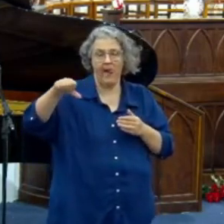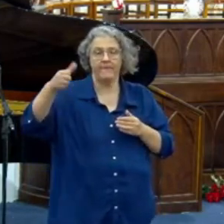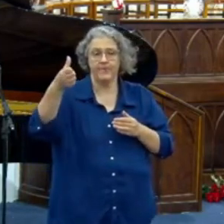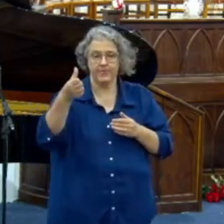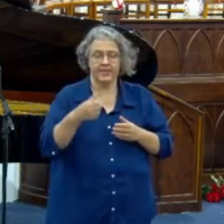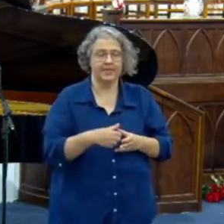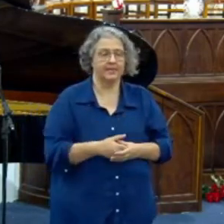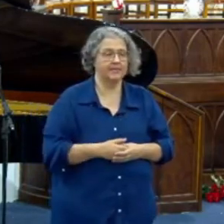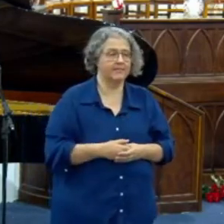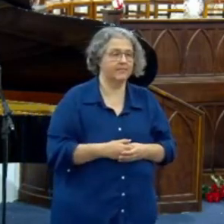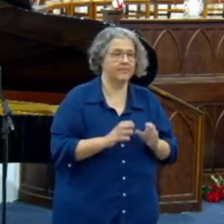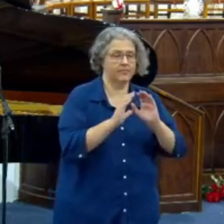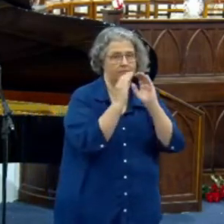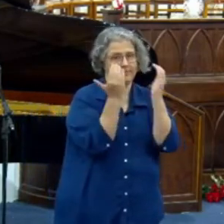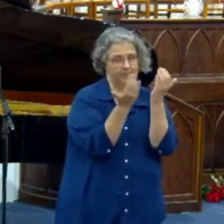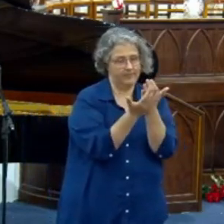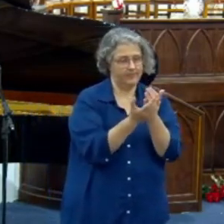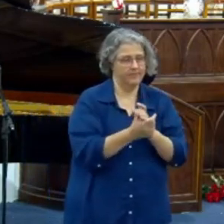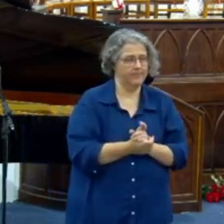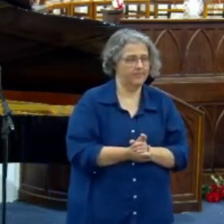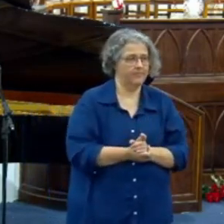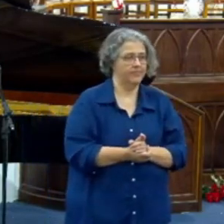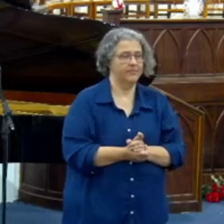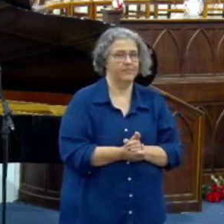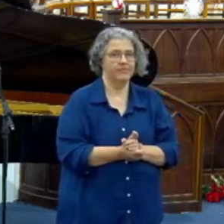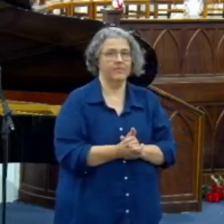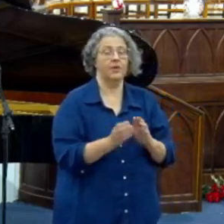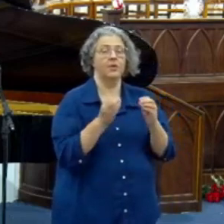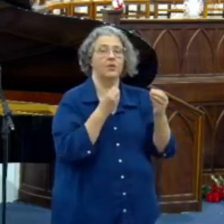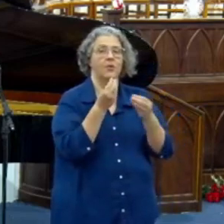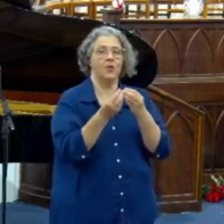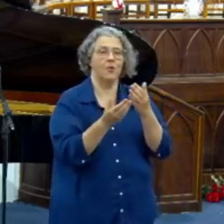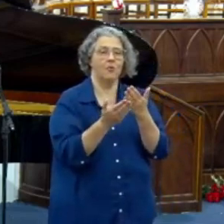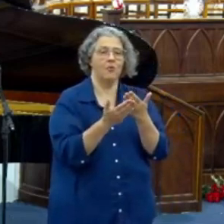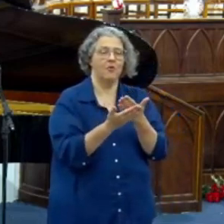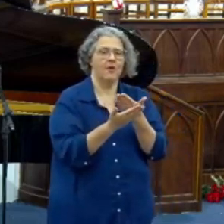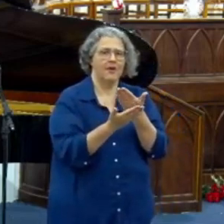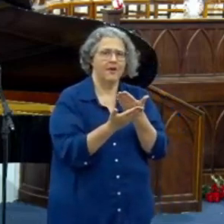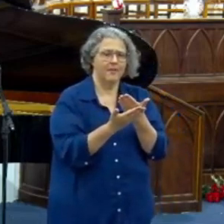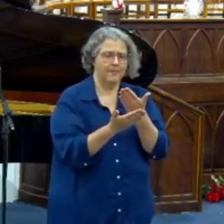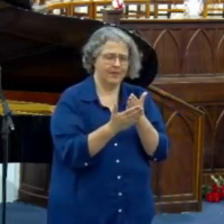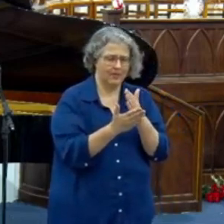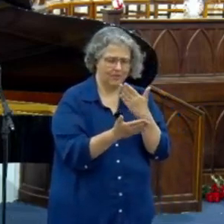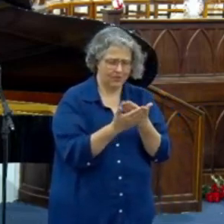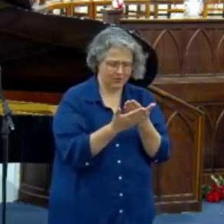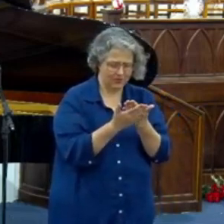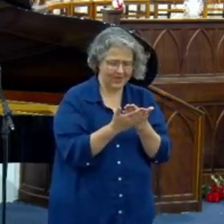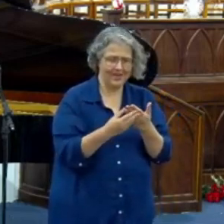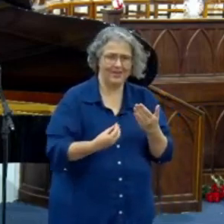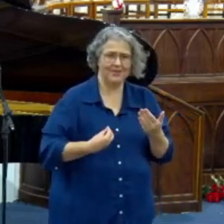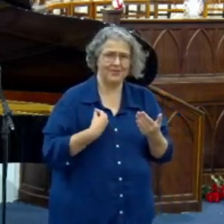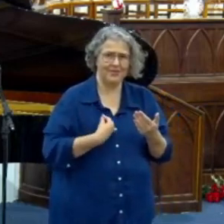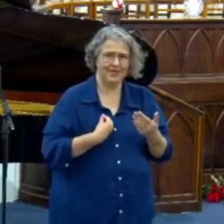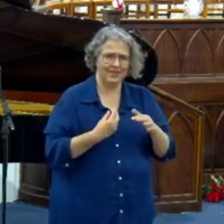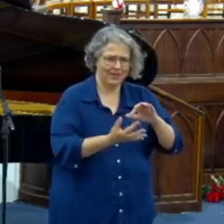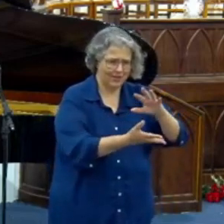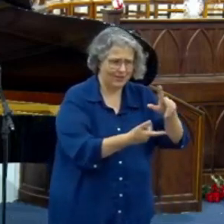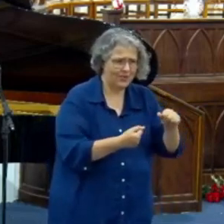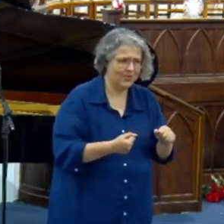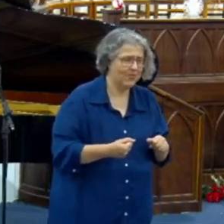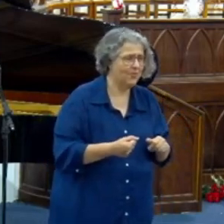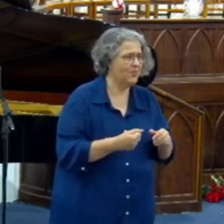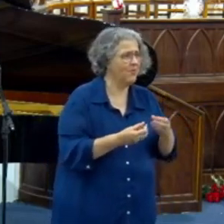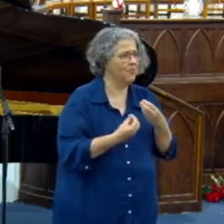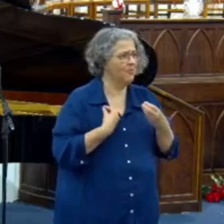um grande congresso para estudar sobre como as igrejas estão vivendo no mundo, como elas estão fazendo a pregação